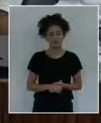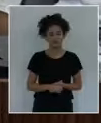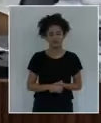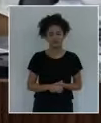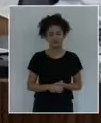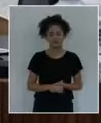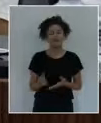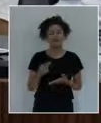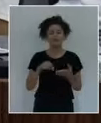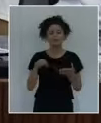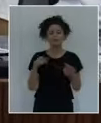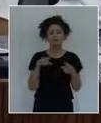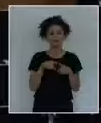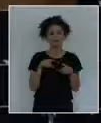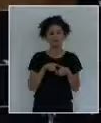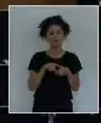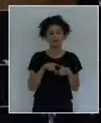a correção,